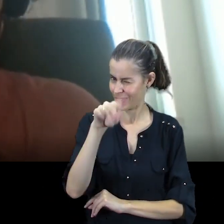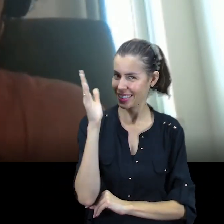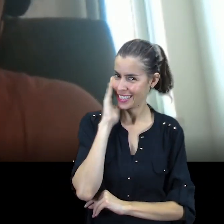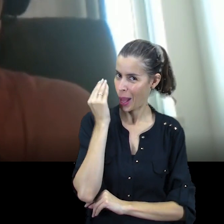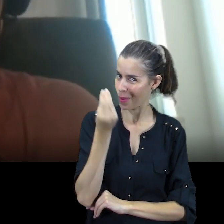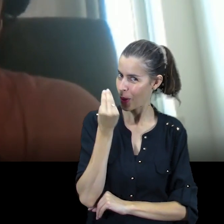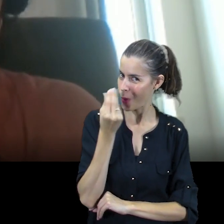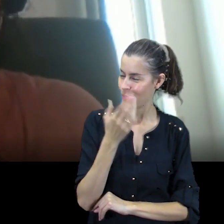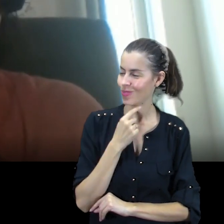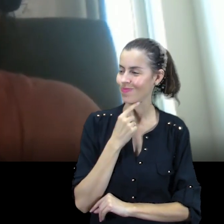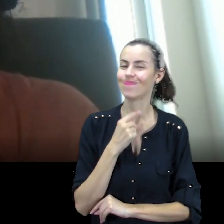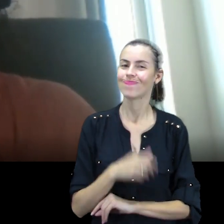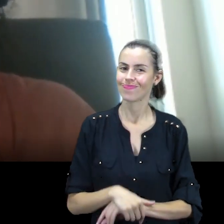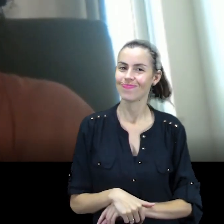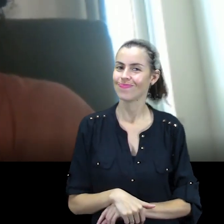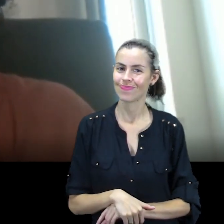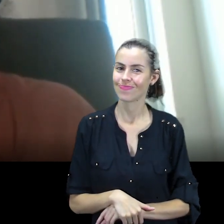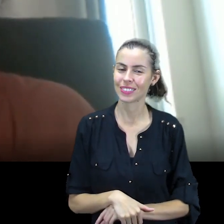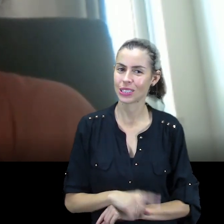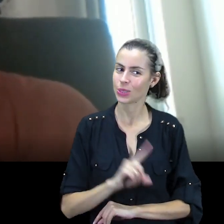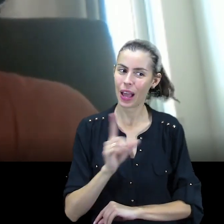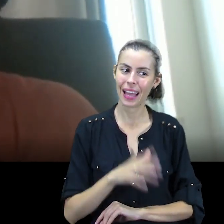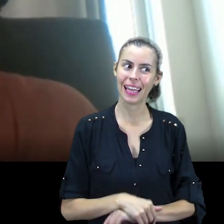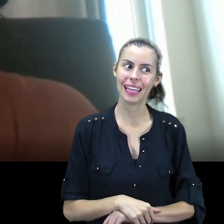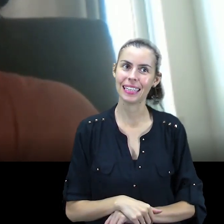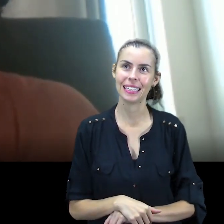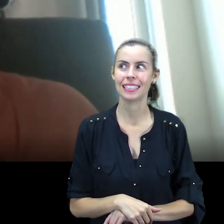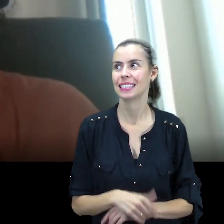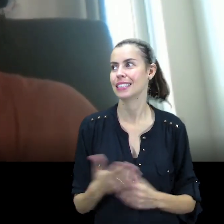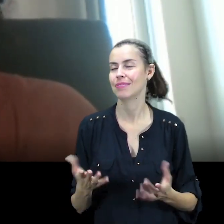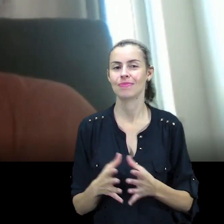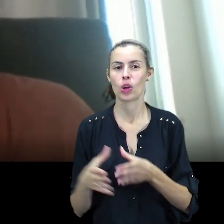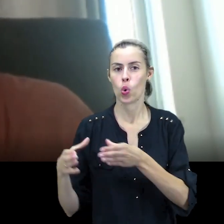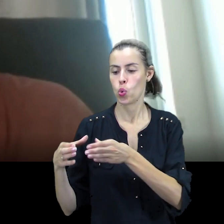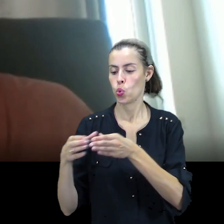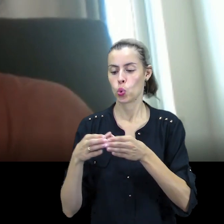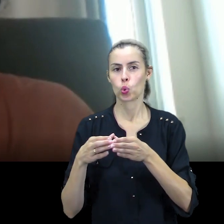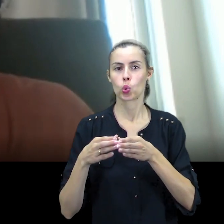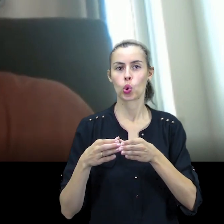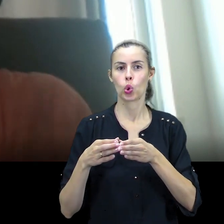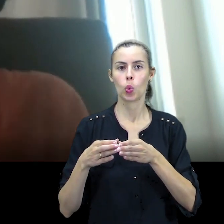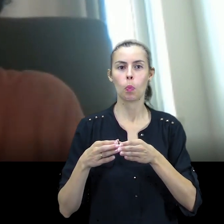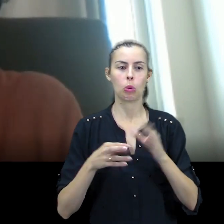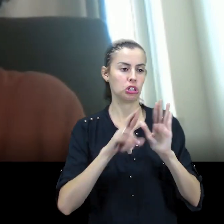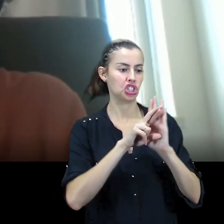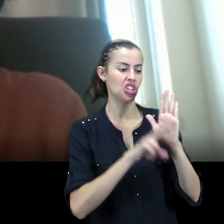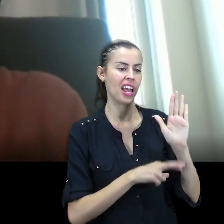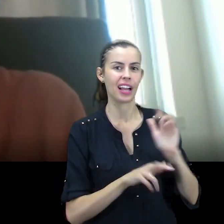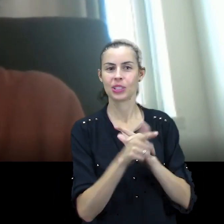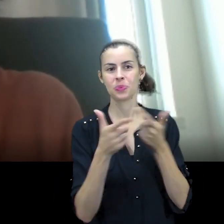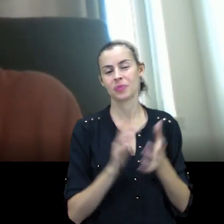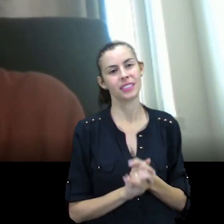órgãos deliberativos, né? Não tem um colegiado atuante. Tem uma demanda, o coordenador,